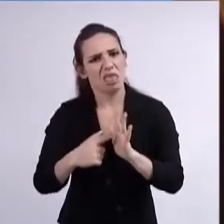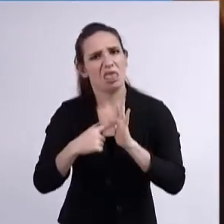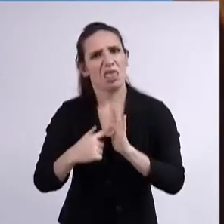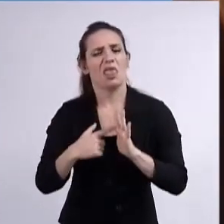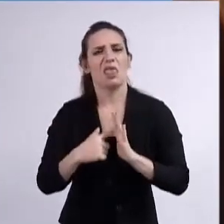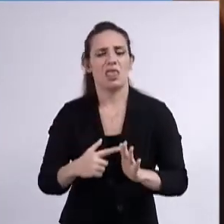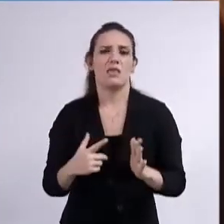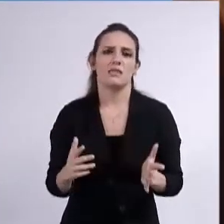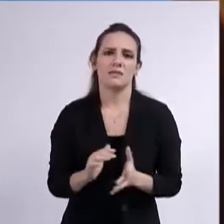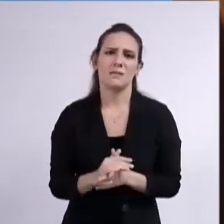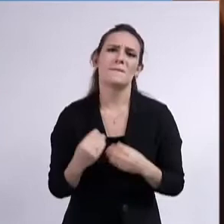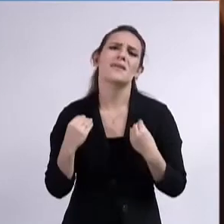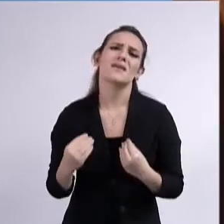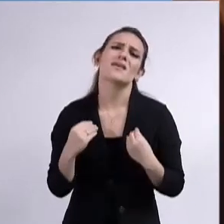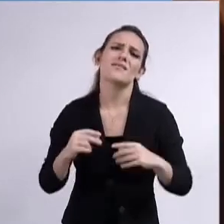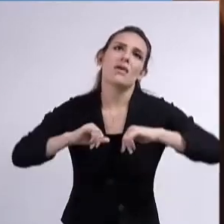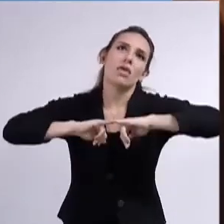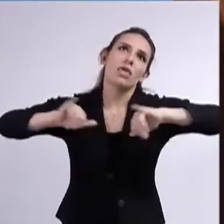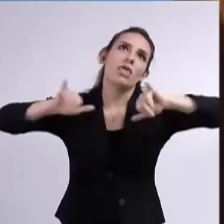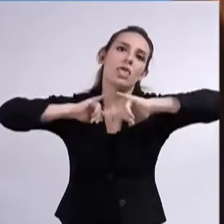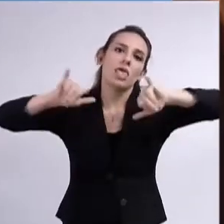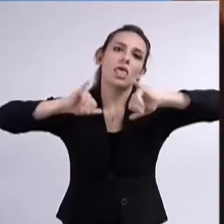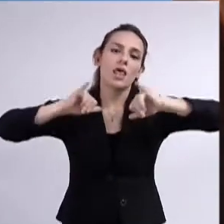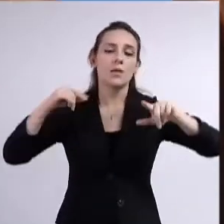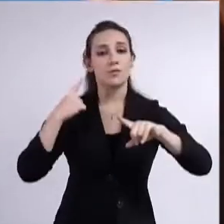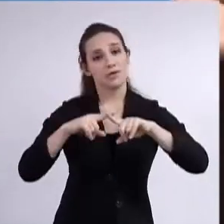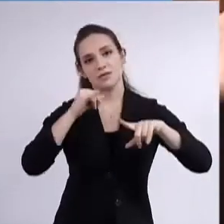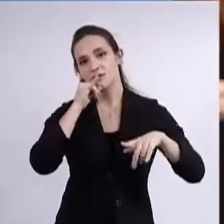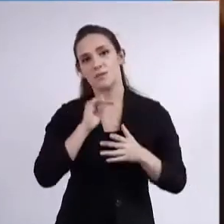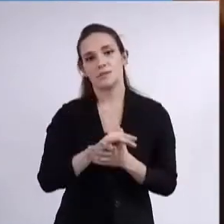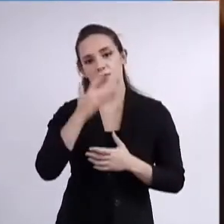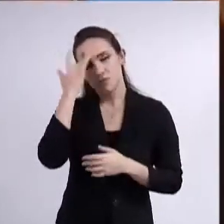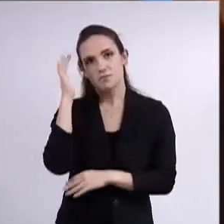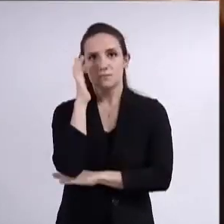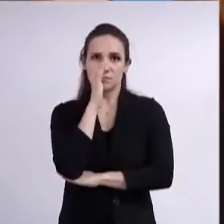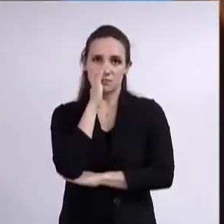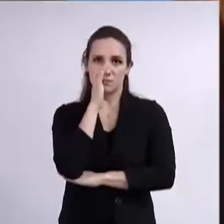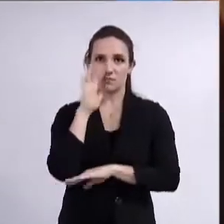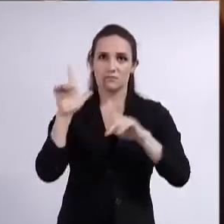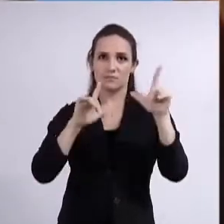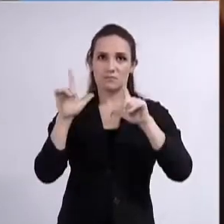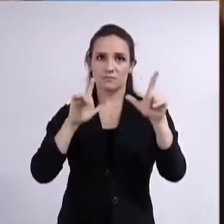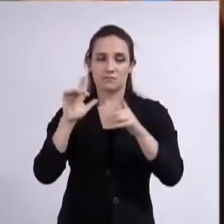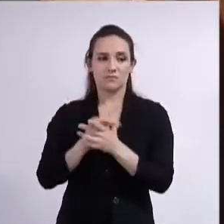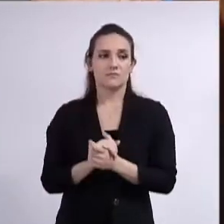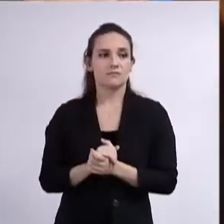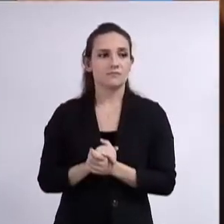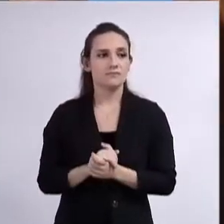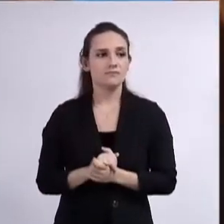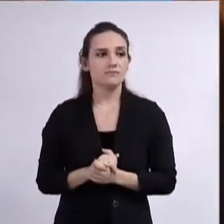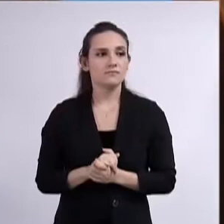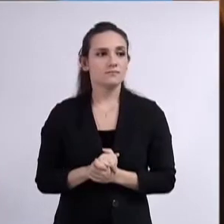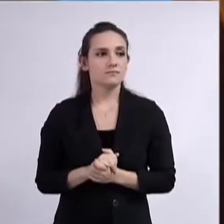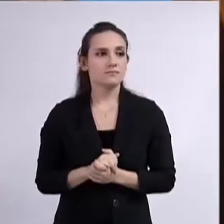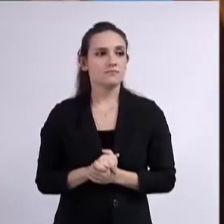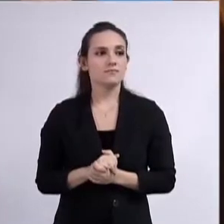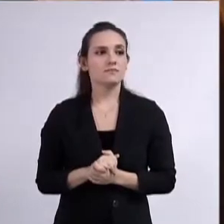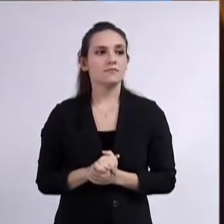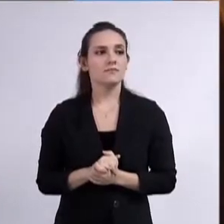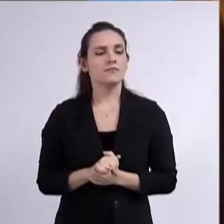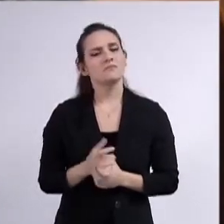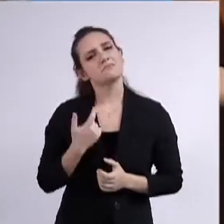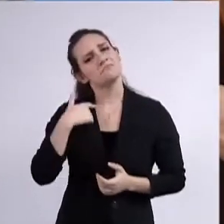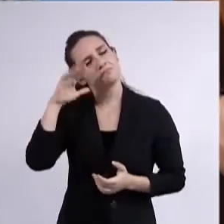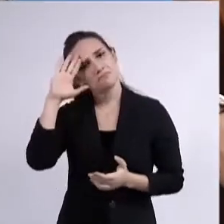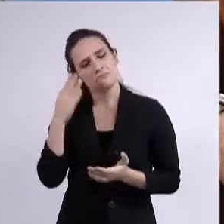até que ponto vale a pena, porque a pessoa está ali 24 horas vendo. Aliás,